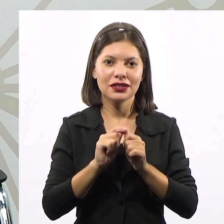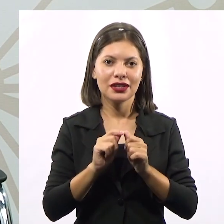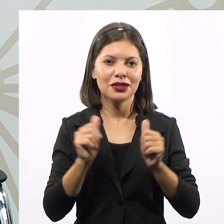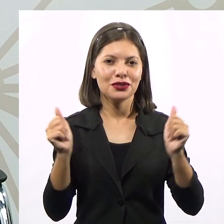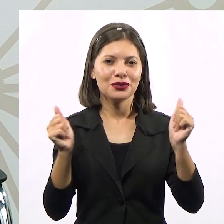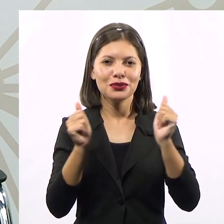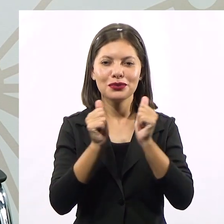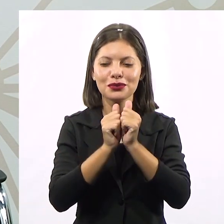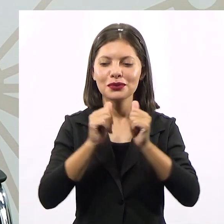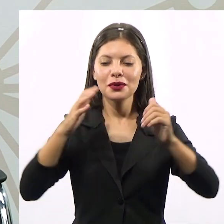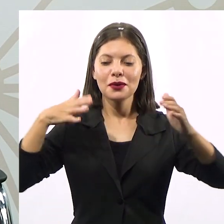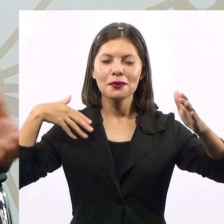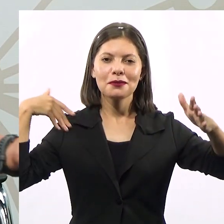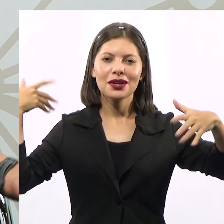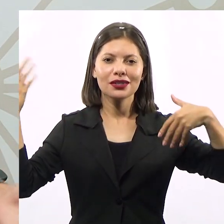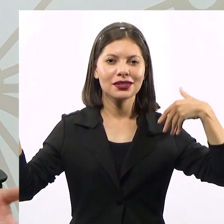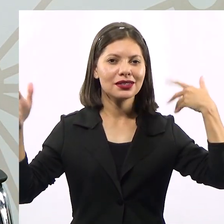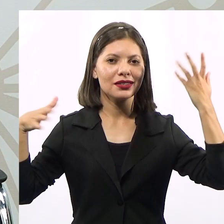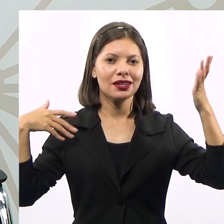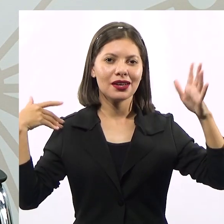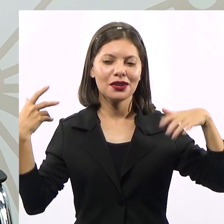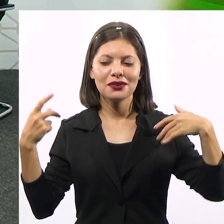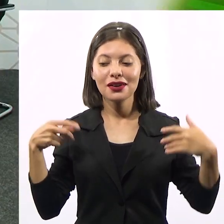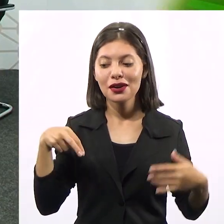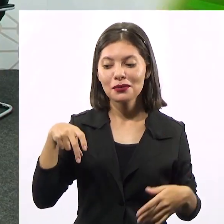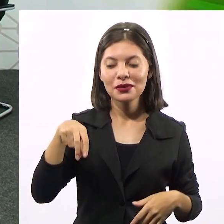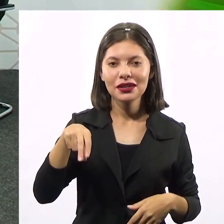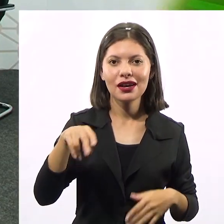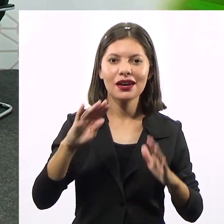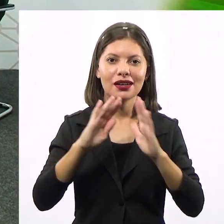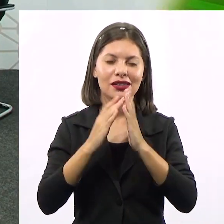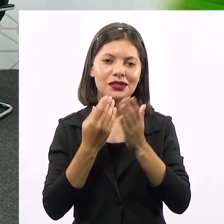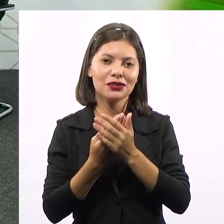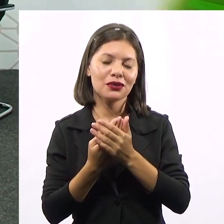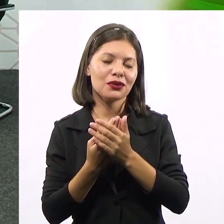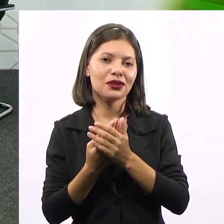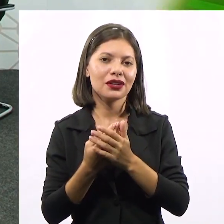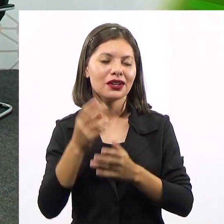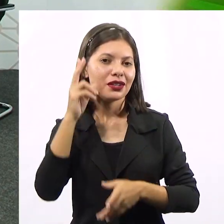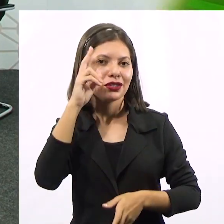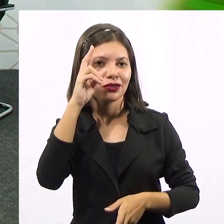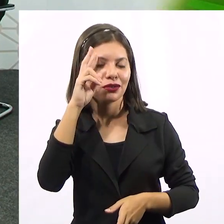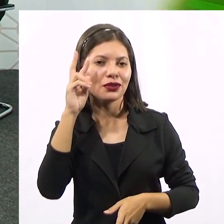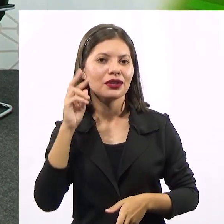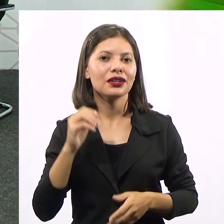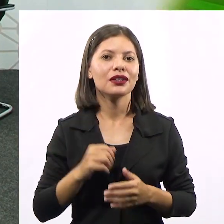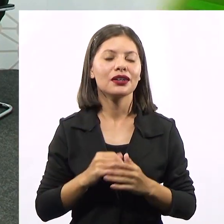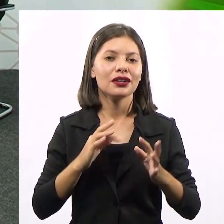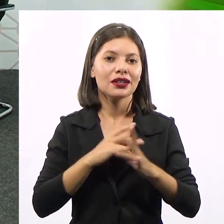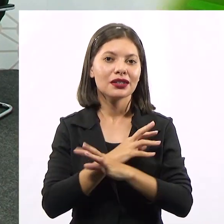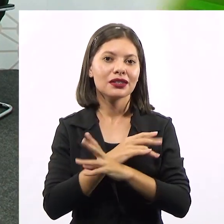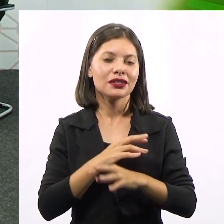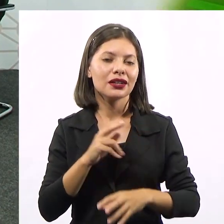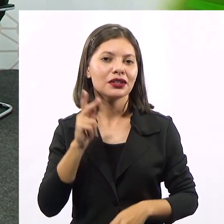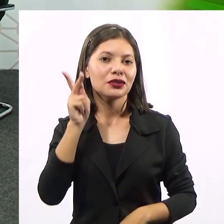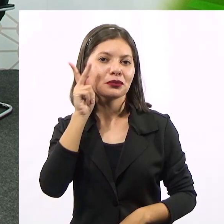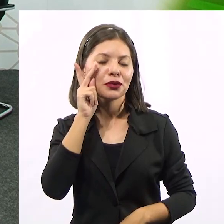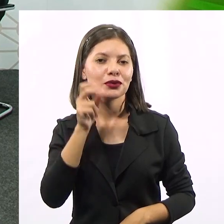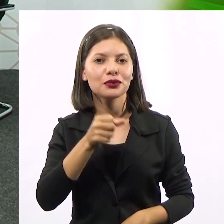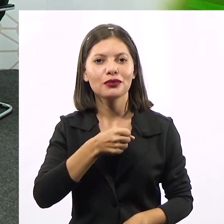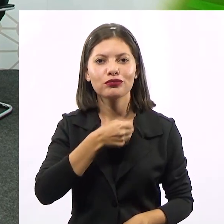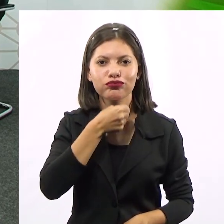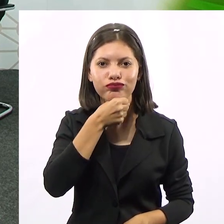vai fazer um passeio, como a professora Cleonete falou, pelo Carmela Dutra, pela história da cidade de Porto